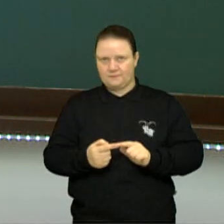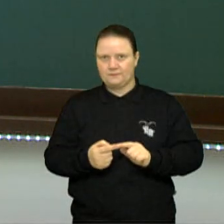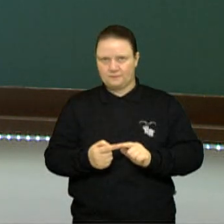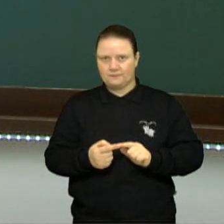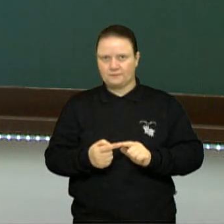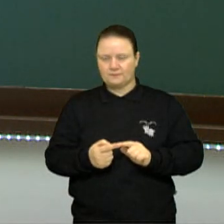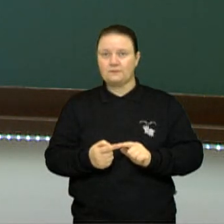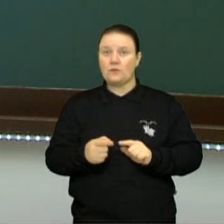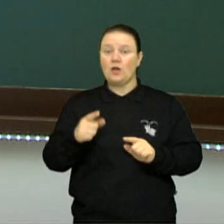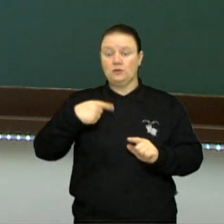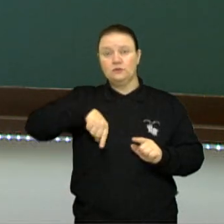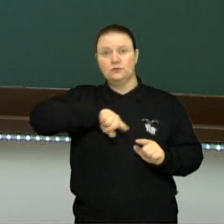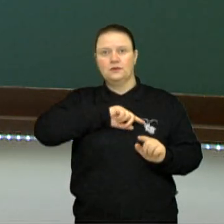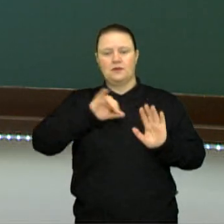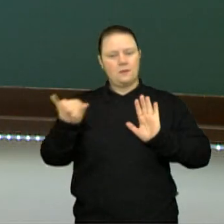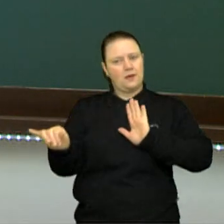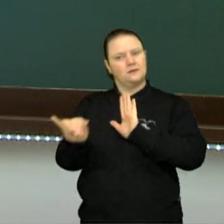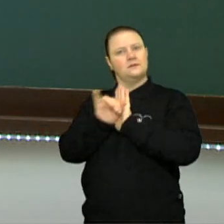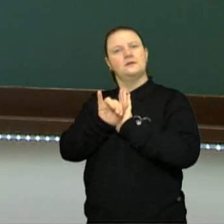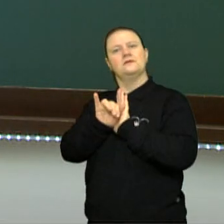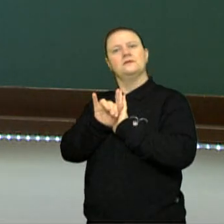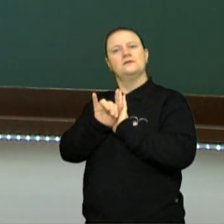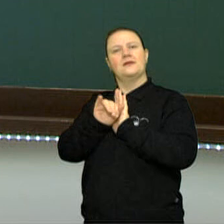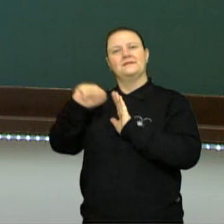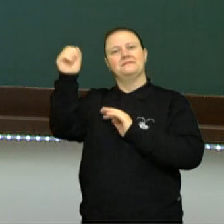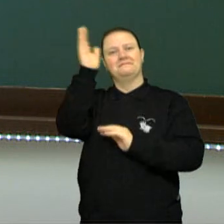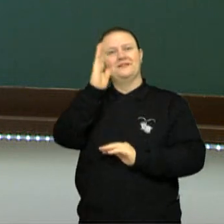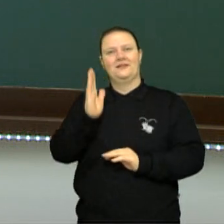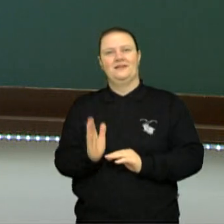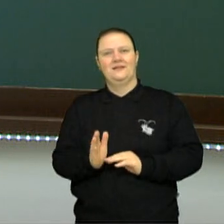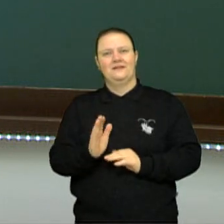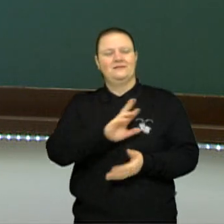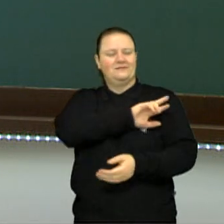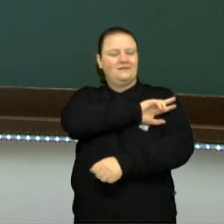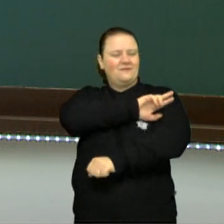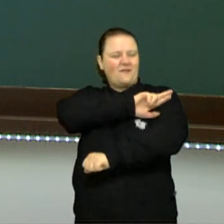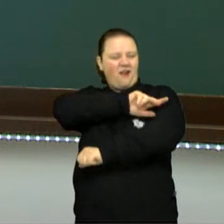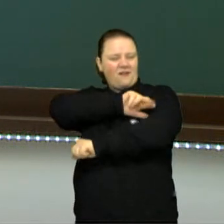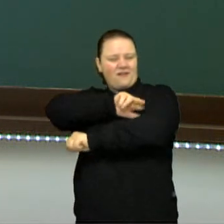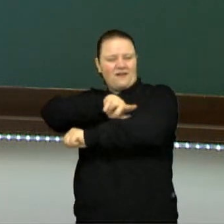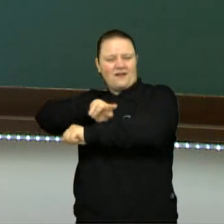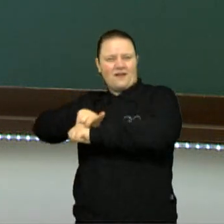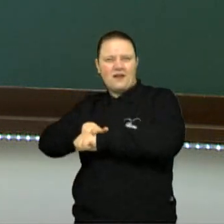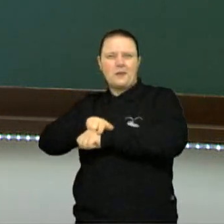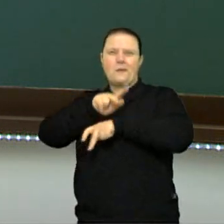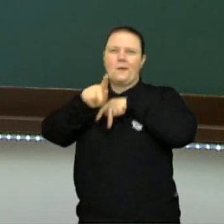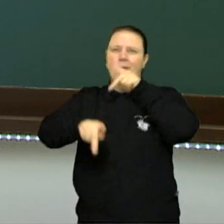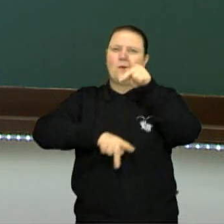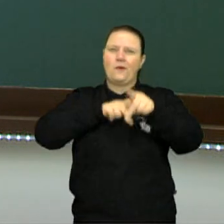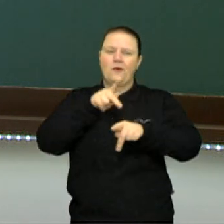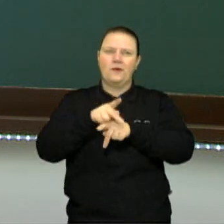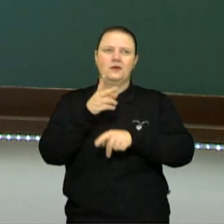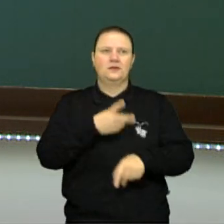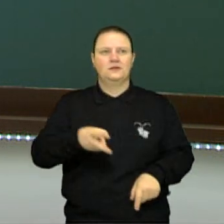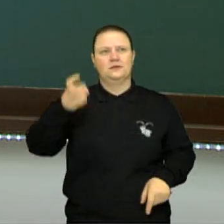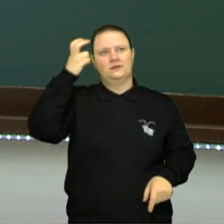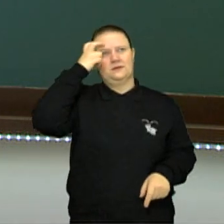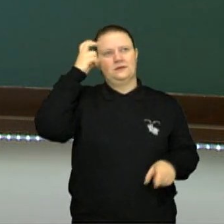nossa identidade nacional, que traz essa variedade de povos, de cultura, que é muito grande, muito bonita,